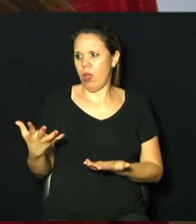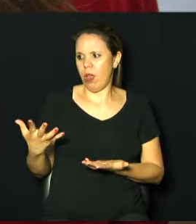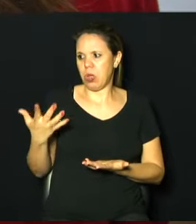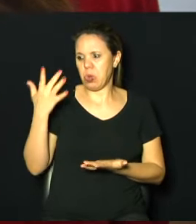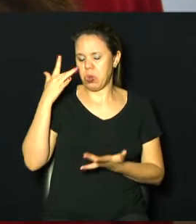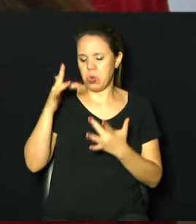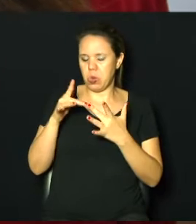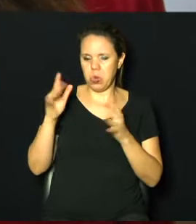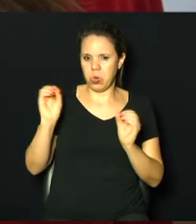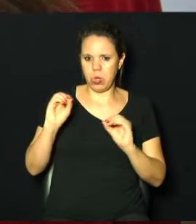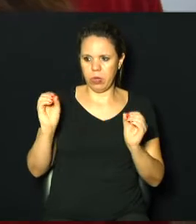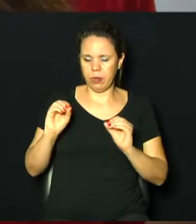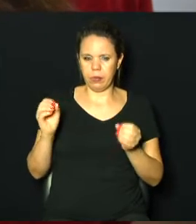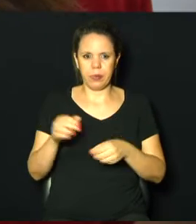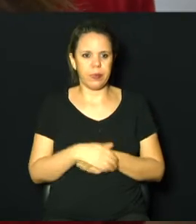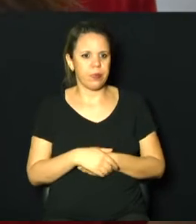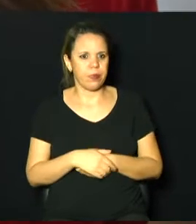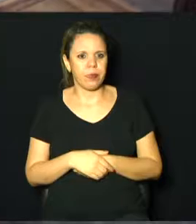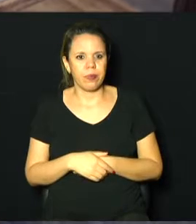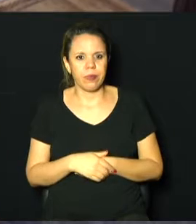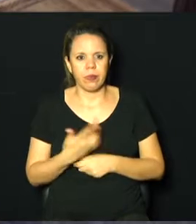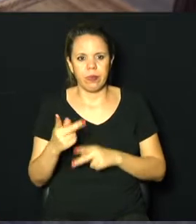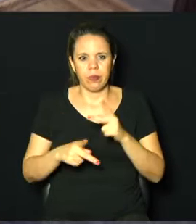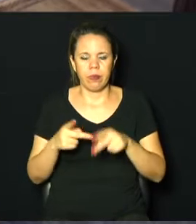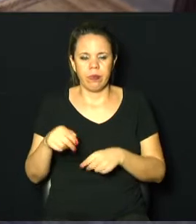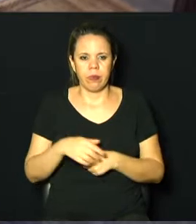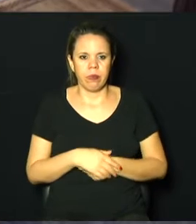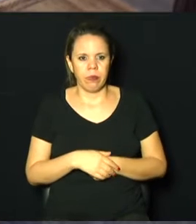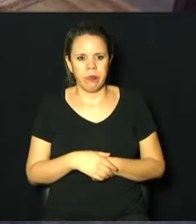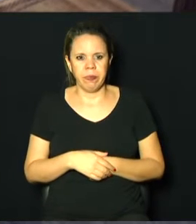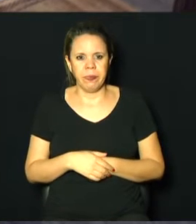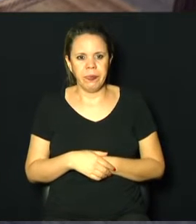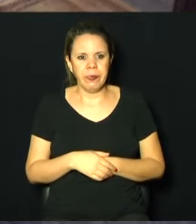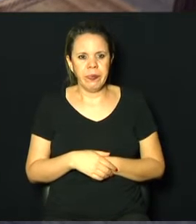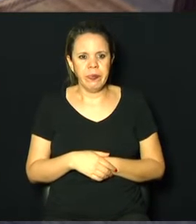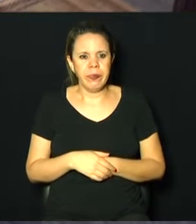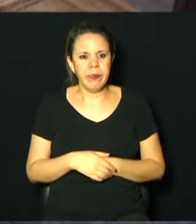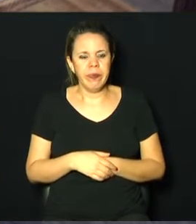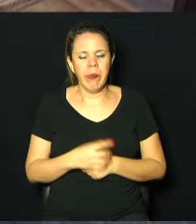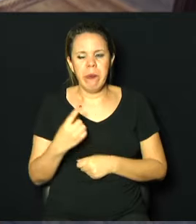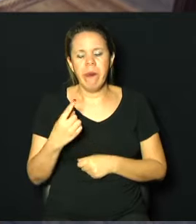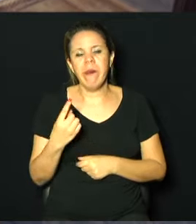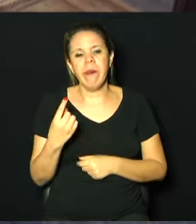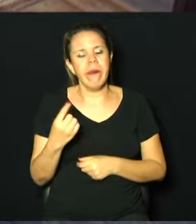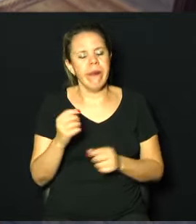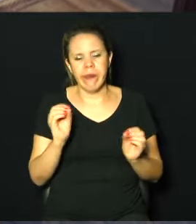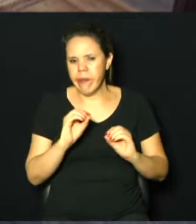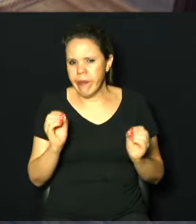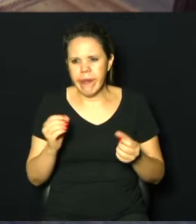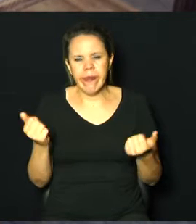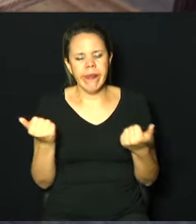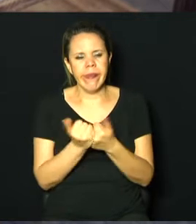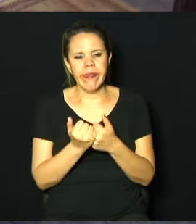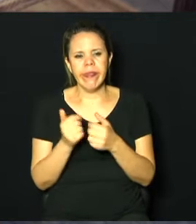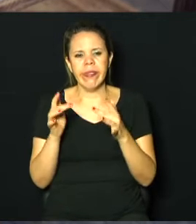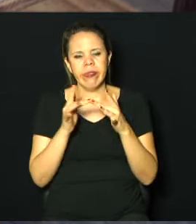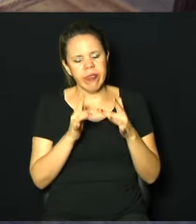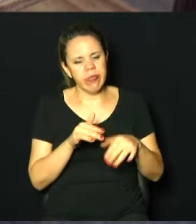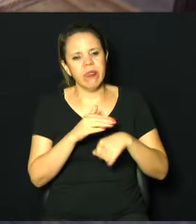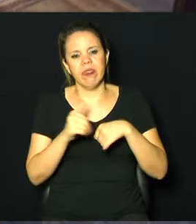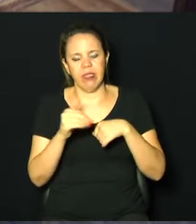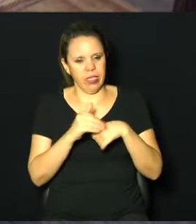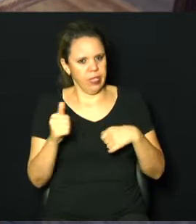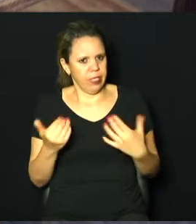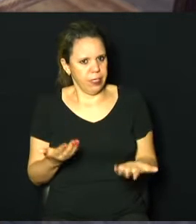tem contato, não tem convívio, né, com outras pessoas. Então, nada substitui o contato, o